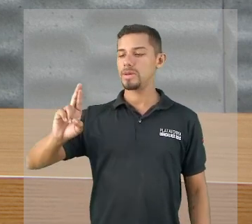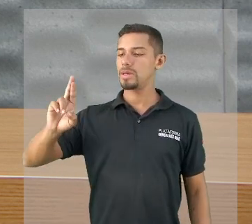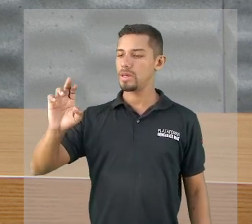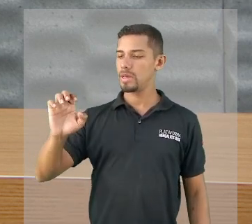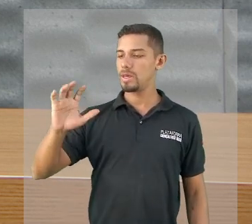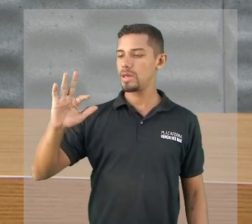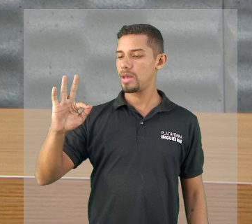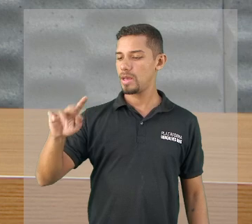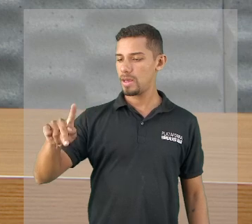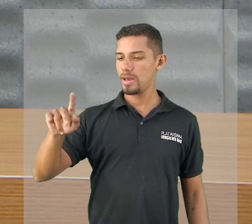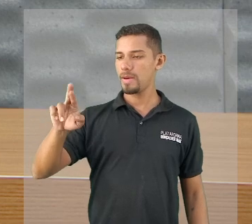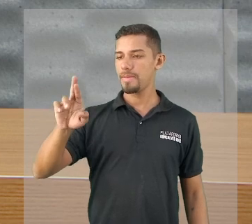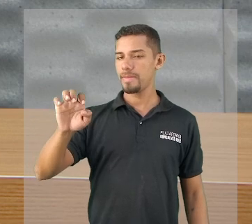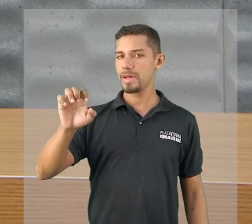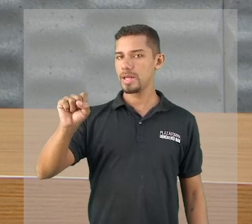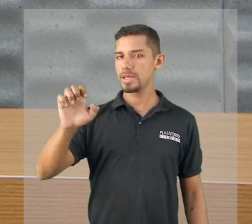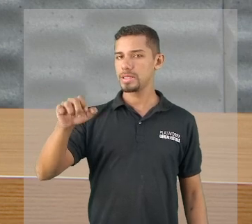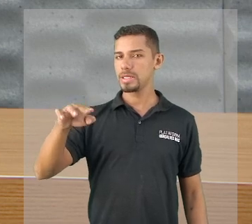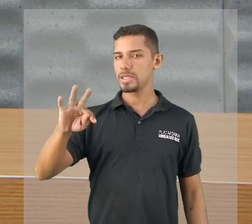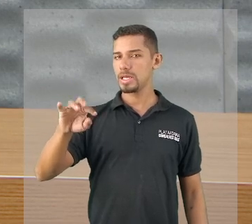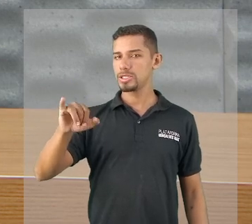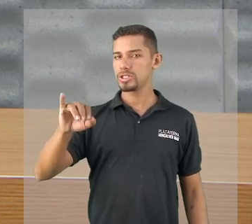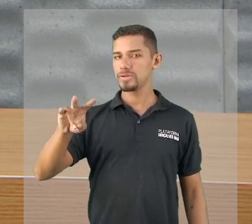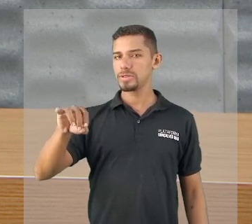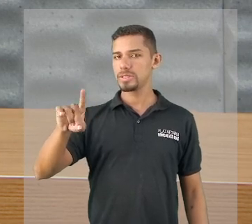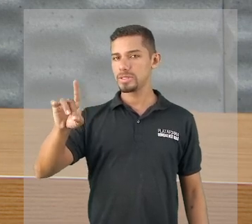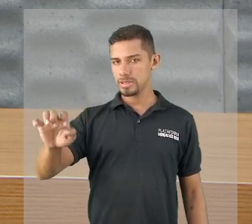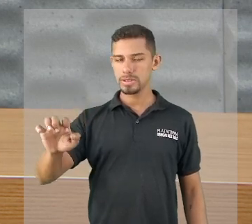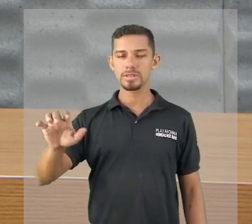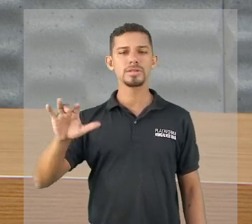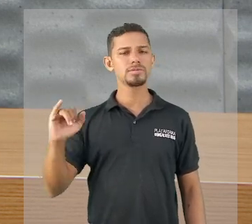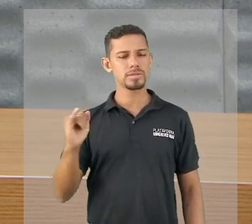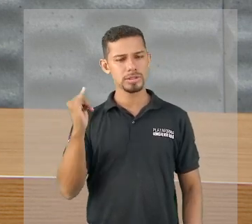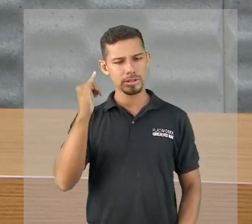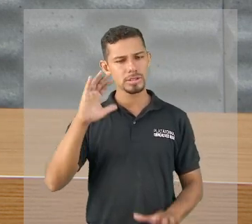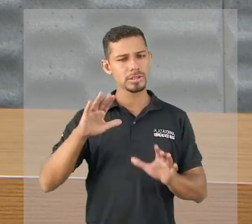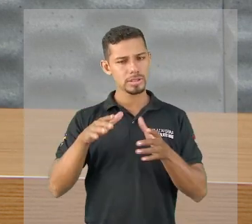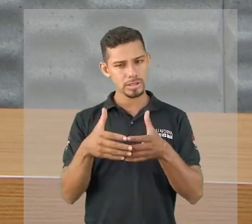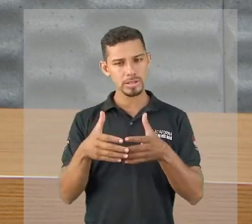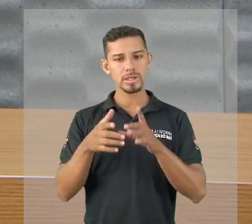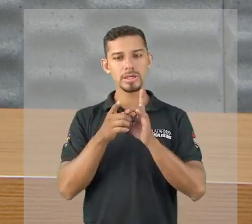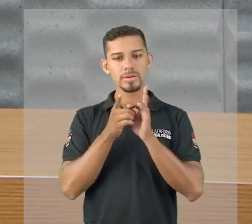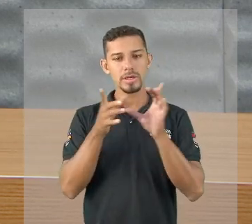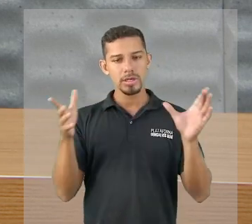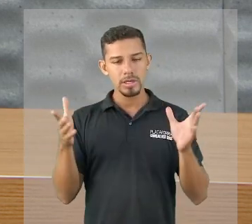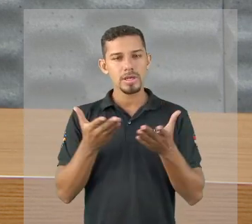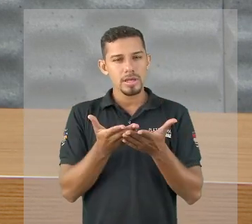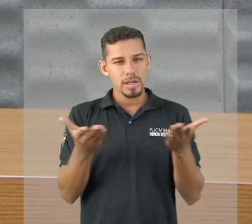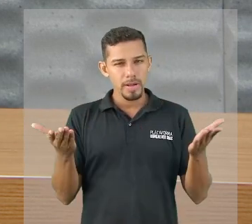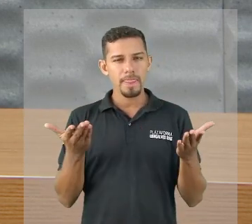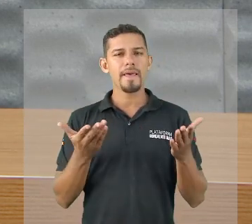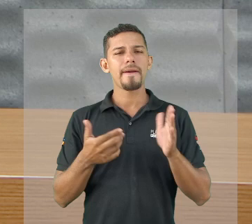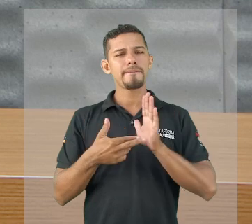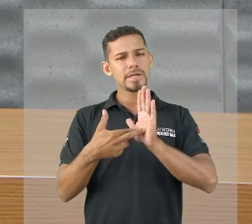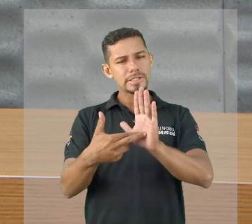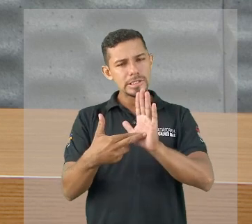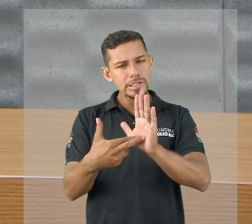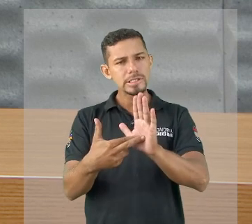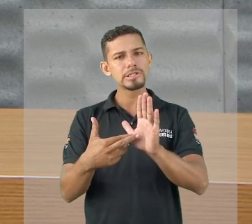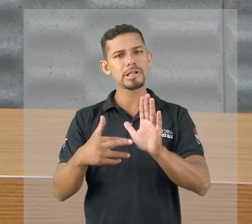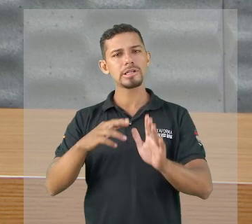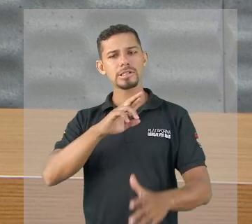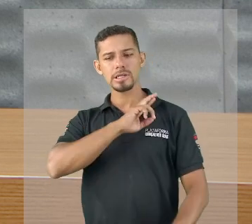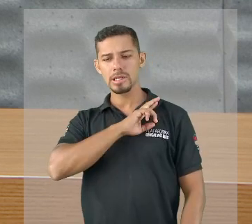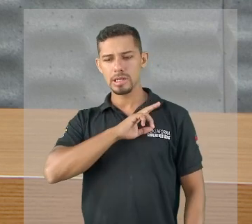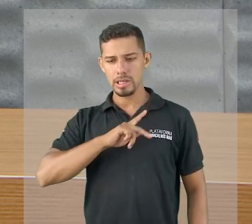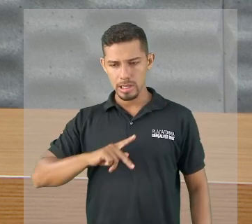importante aspecto da democracia, né? A gente conversou sobre a democracia ser uma democracia representativa na nossa